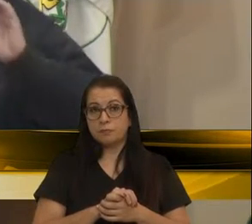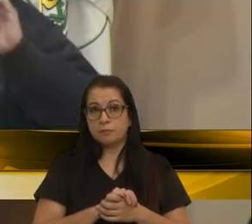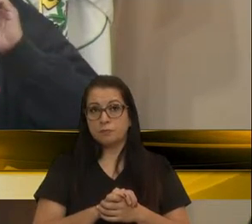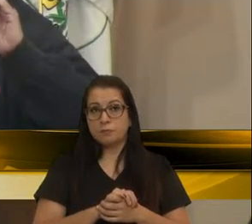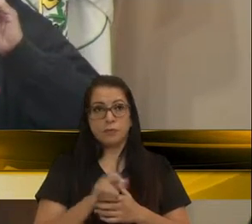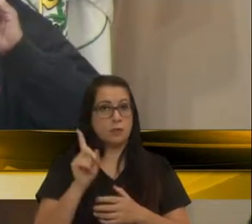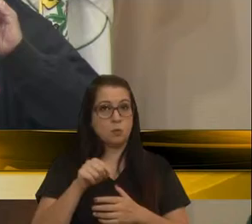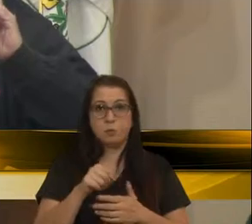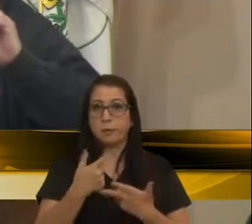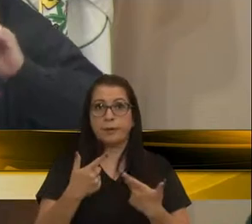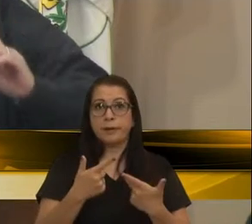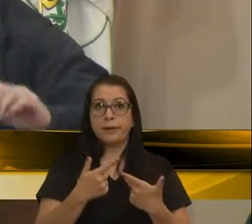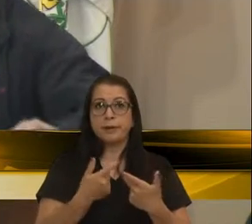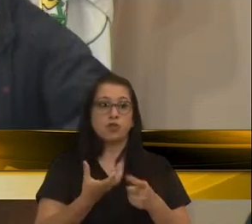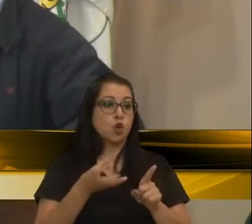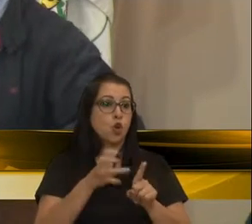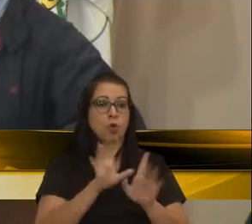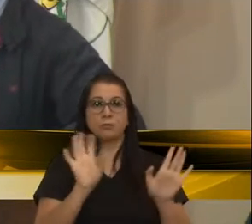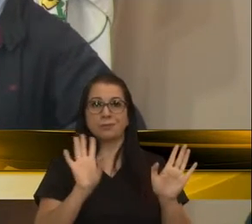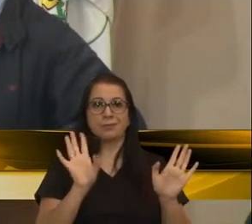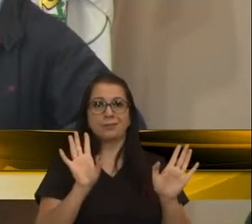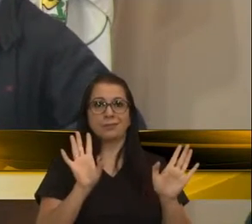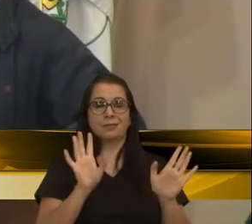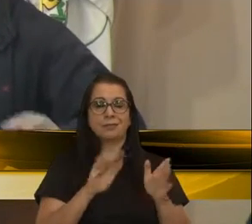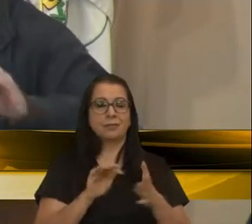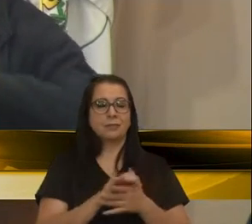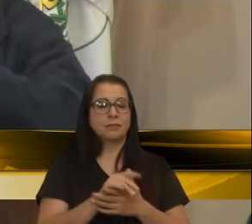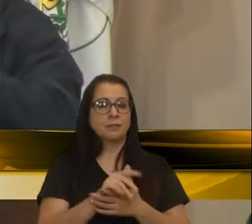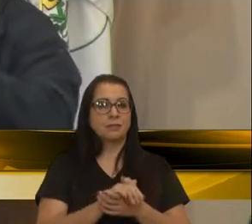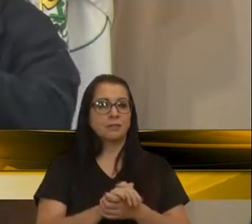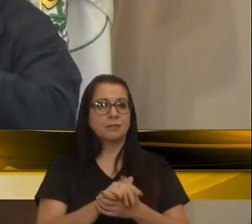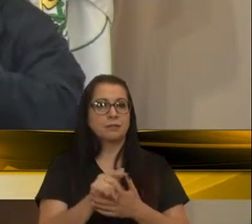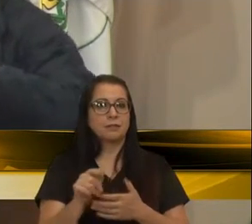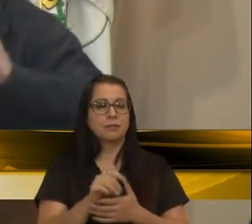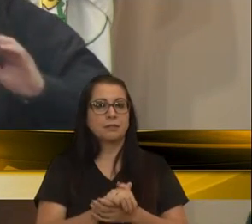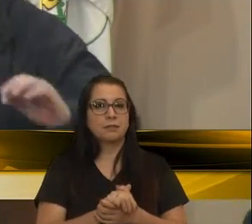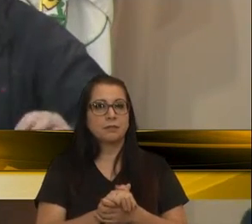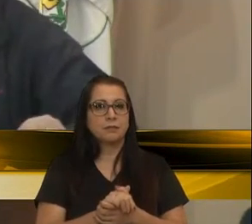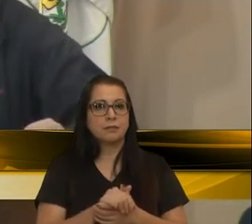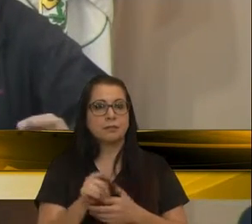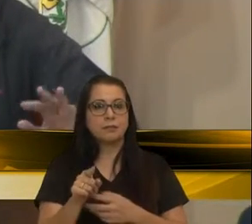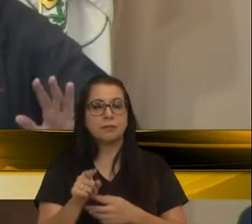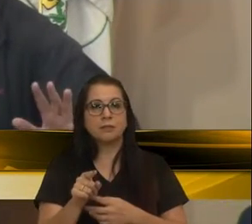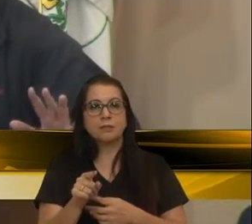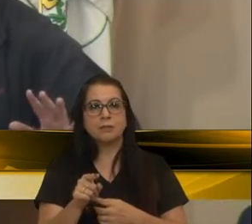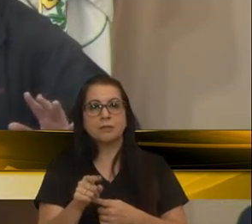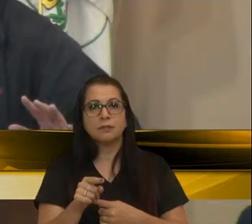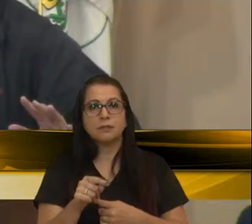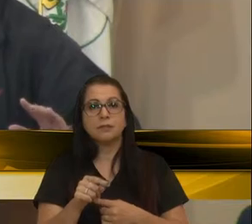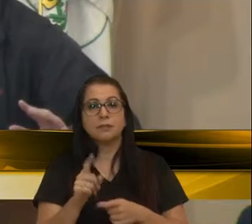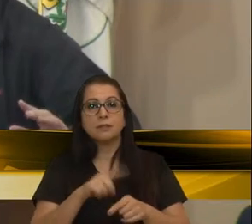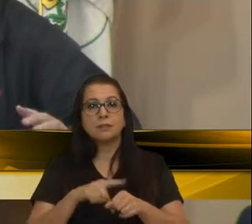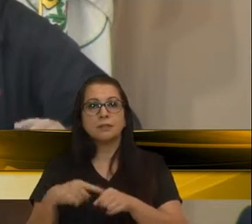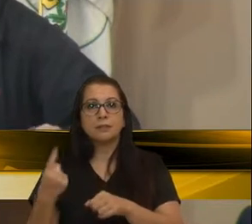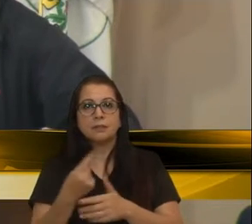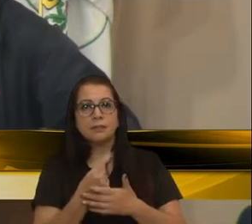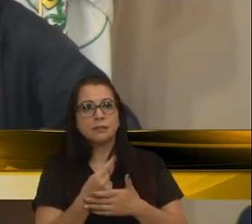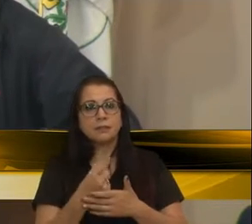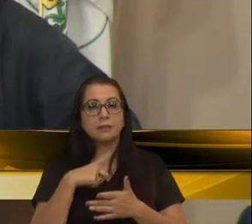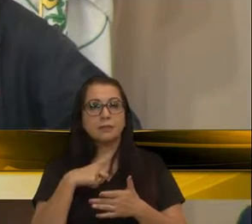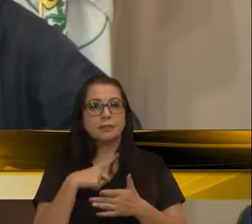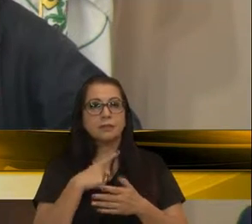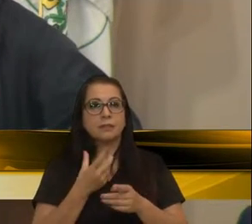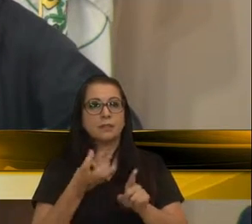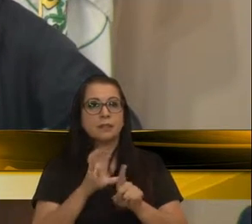Não é uma questão de ser contra. Não é uma questão de ser contra. Só um momento, senhoras e senhores. Aqui não é uma questão de